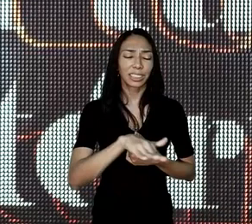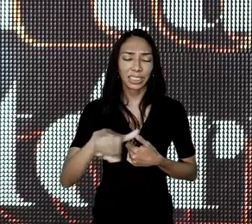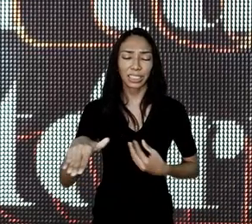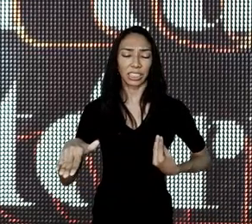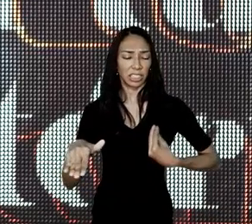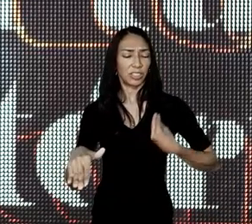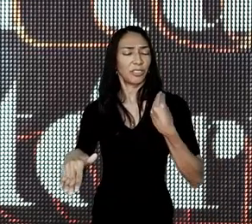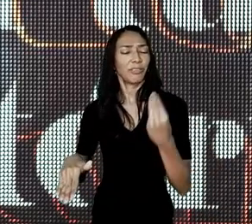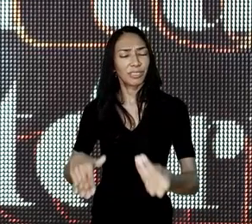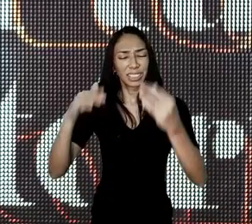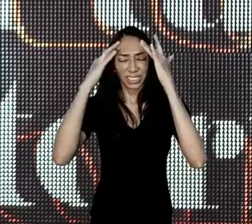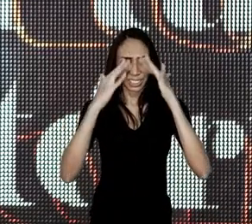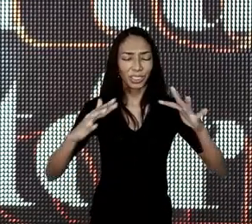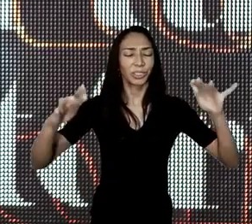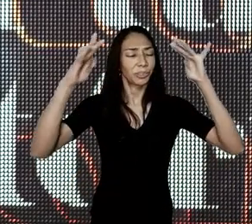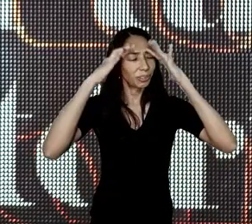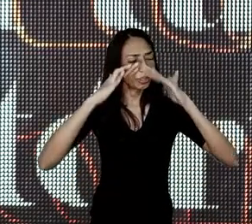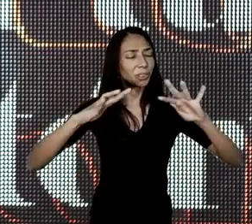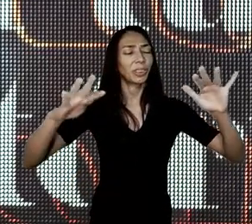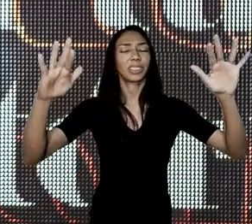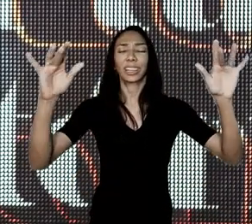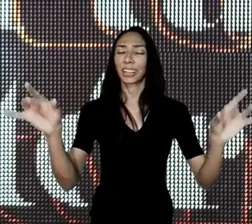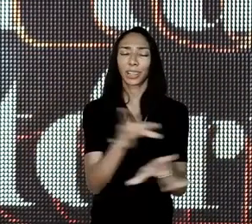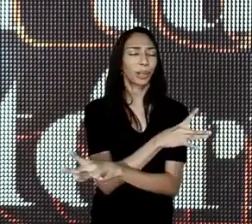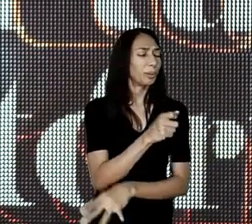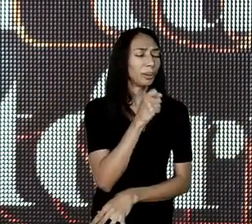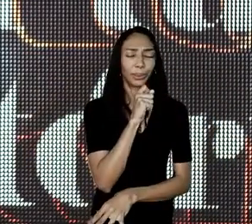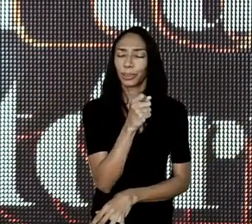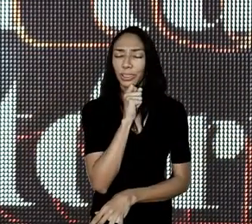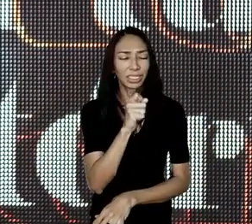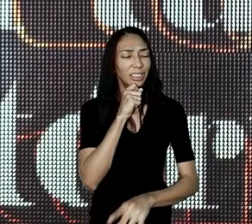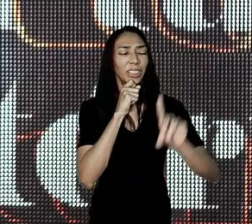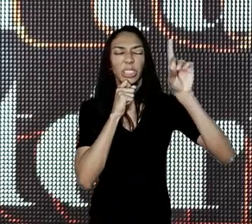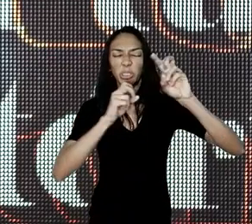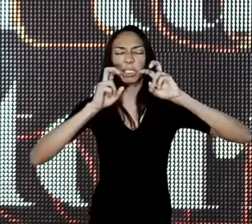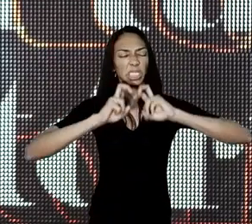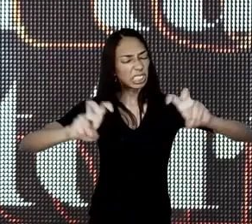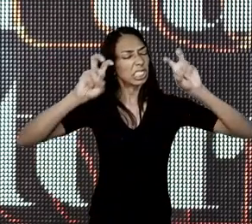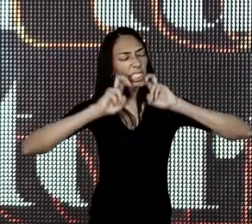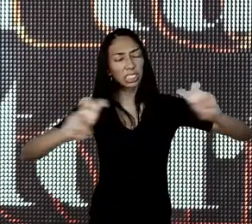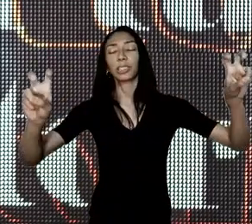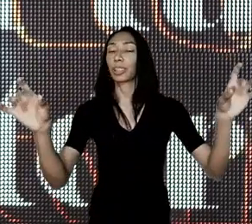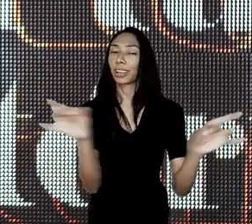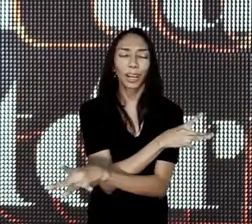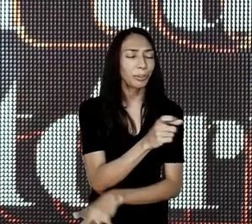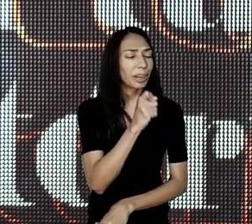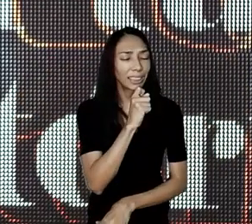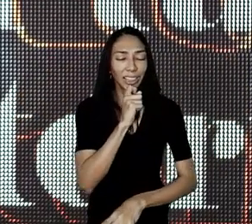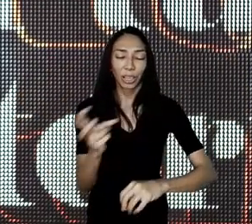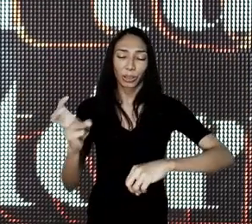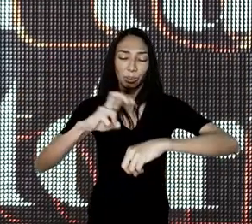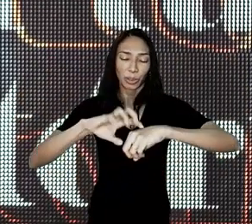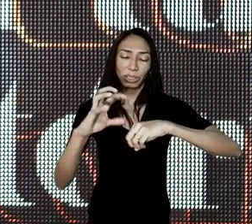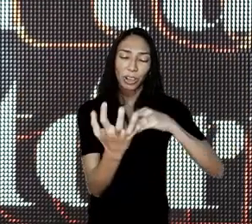a viver, a sonhar, a projetar. Não acabou. Deus está gritando para a humanidade: não acabou. Essa pandemia